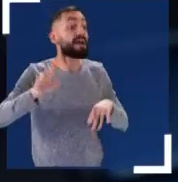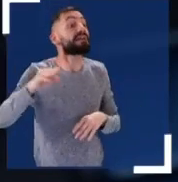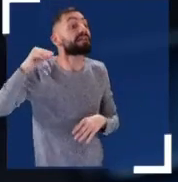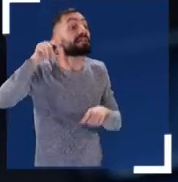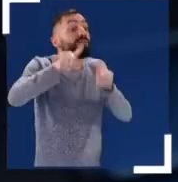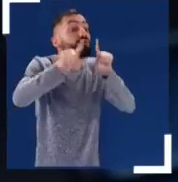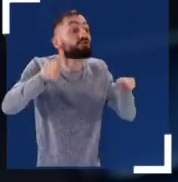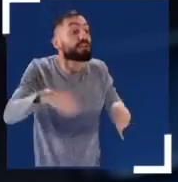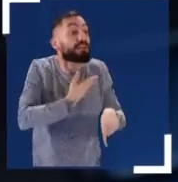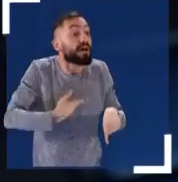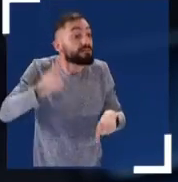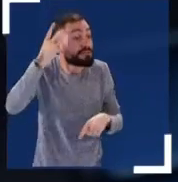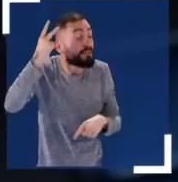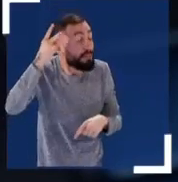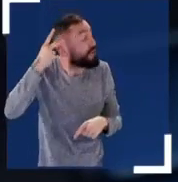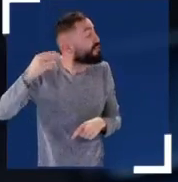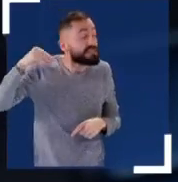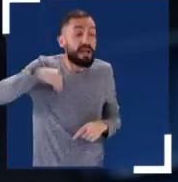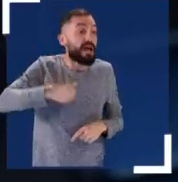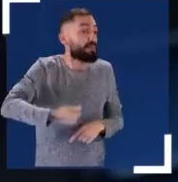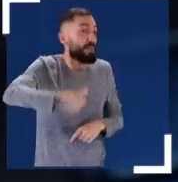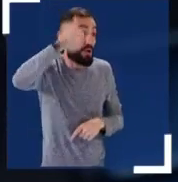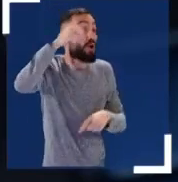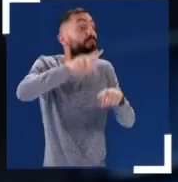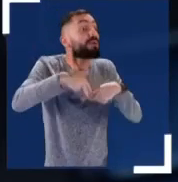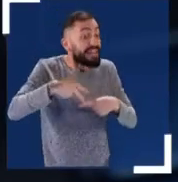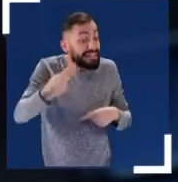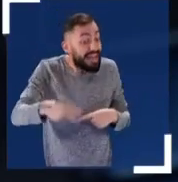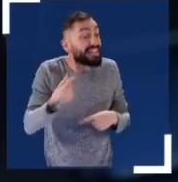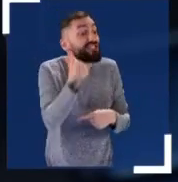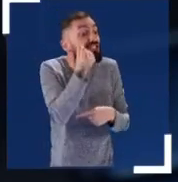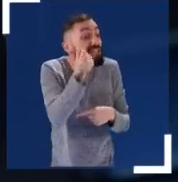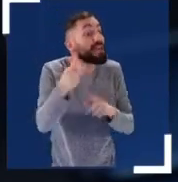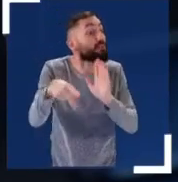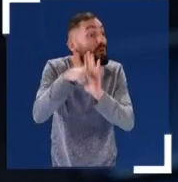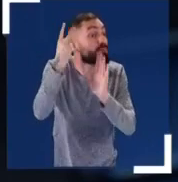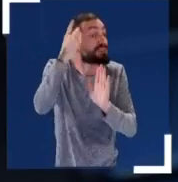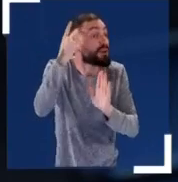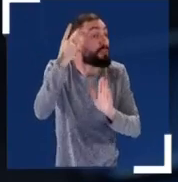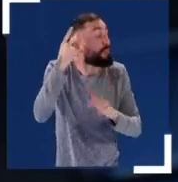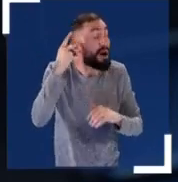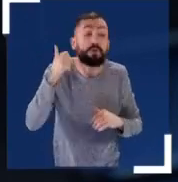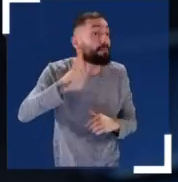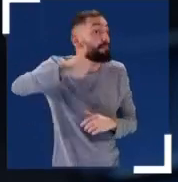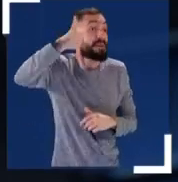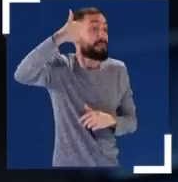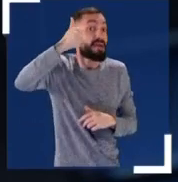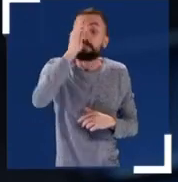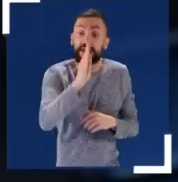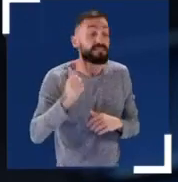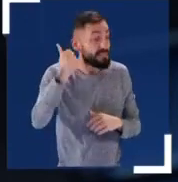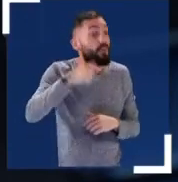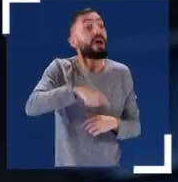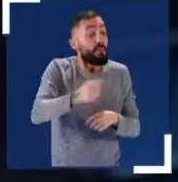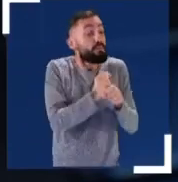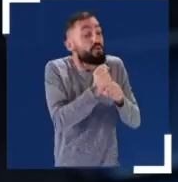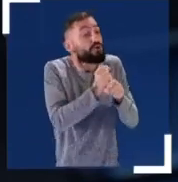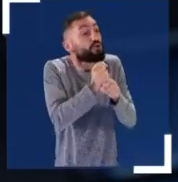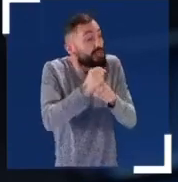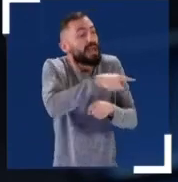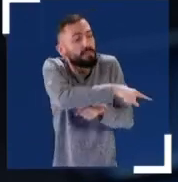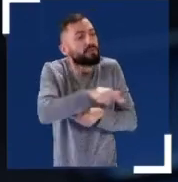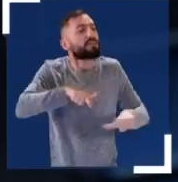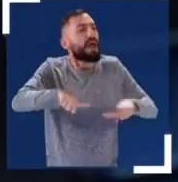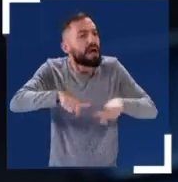do Brasil, porque o orçamento de São Paulo é o maior do Brasil. Durante muitos anos, eles fizeram o seu sacrifício e agora chegou a